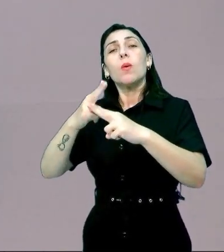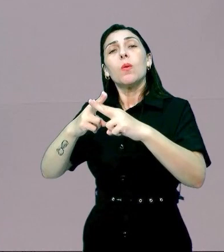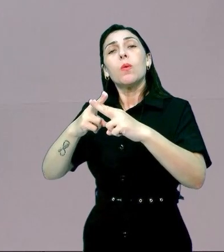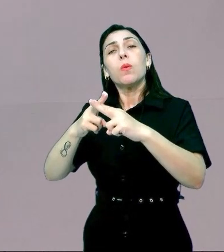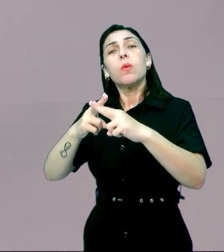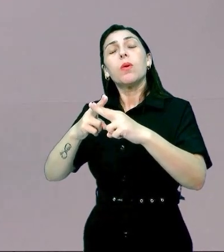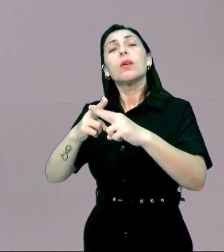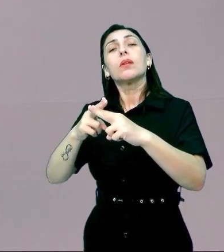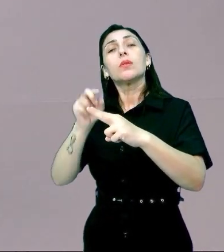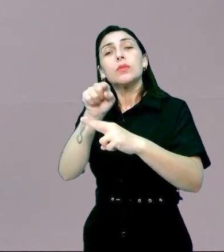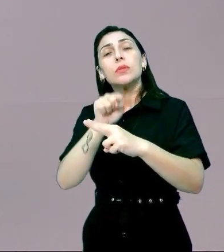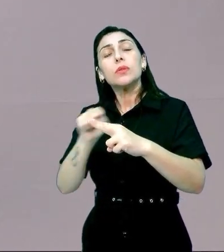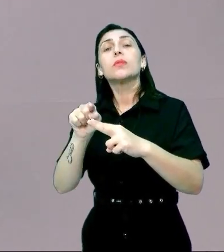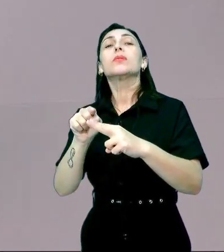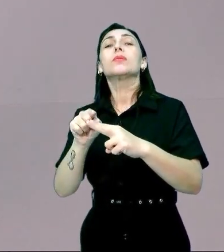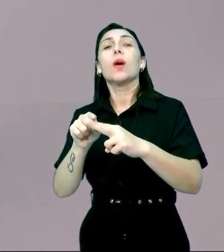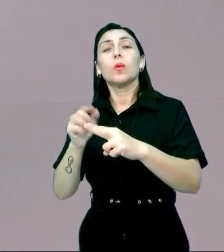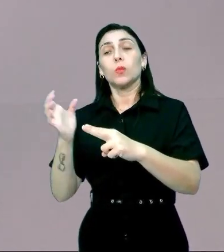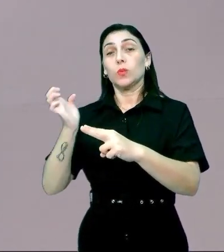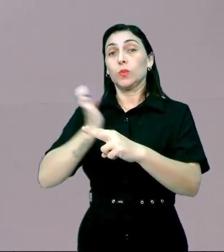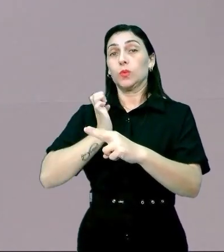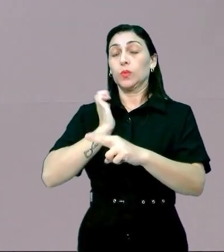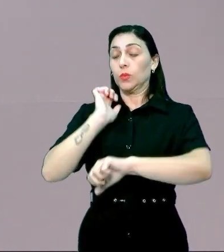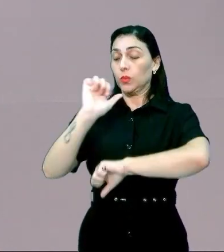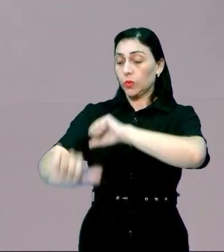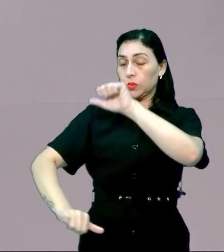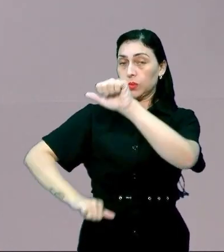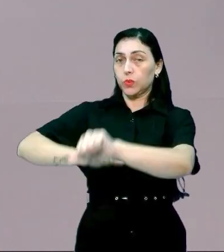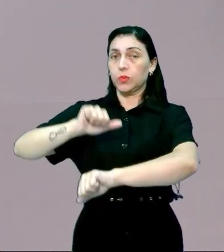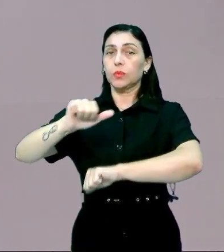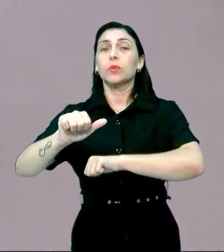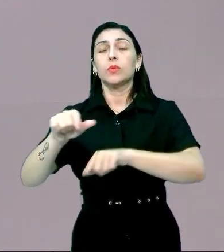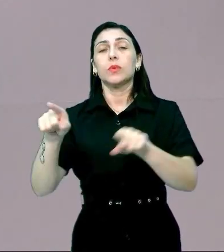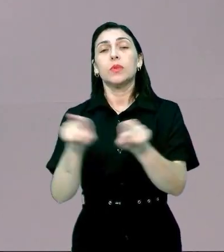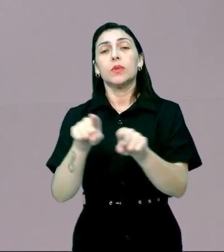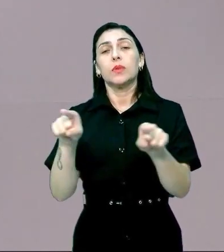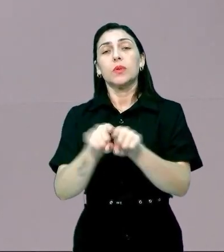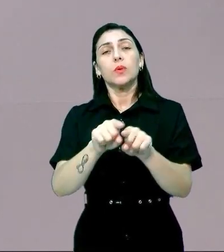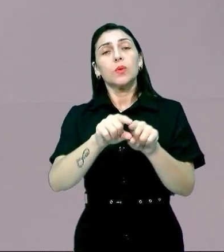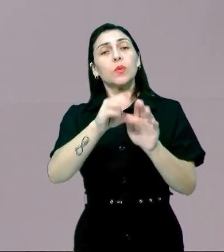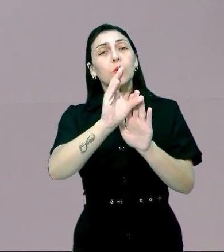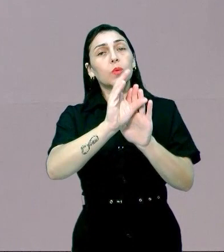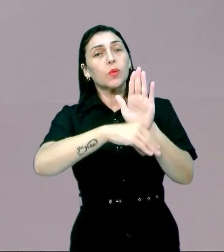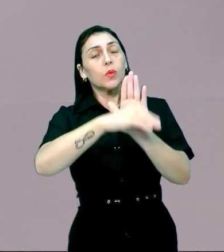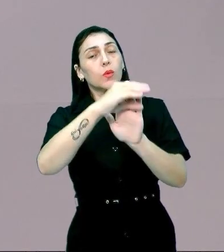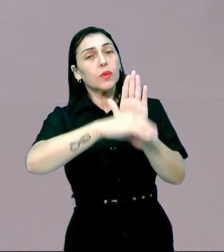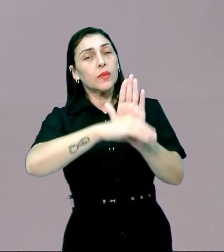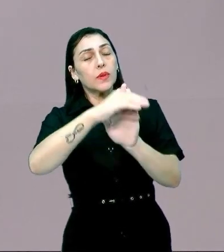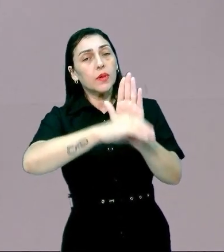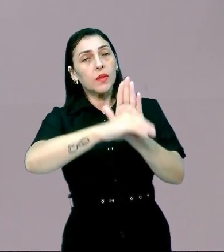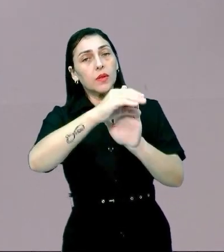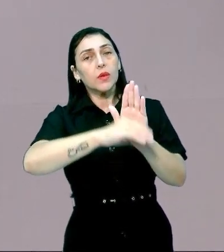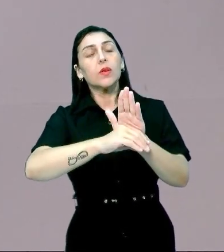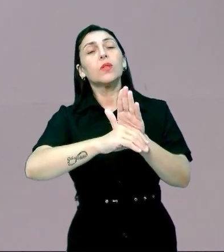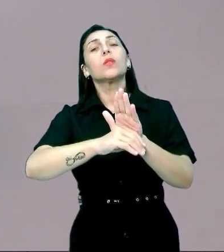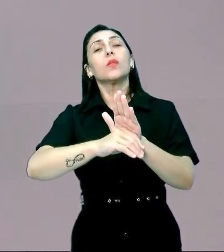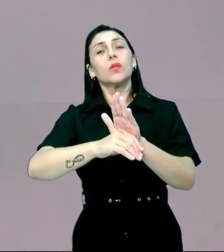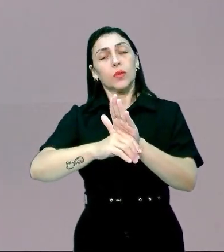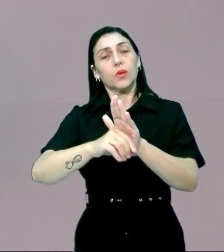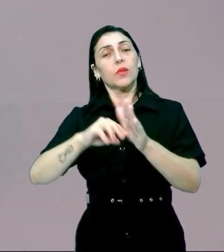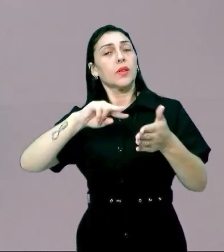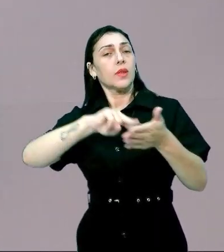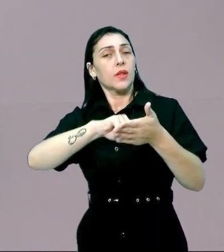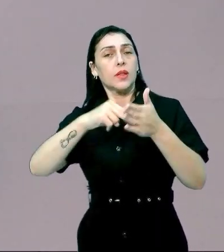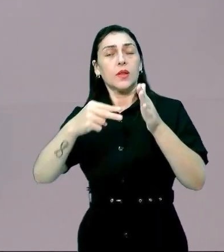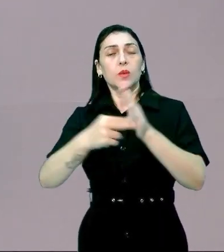se tornou uma pessoa rica. Mobilidade. O conceito de mobilidade, ele reflete justamente